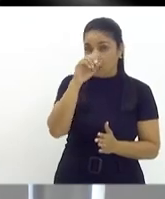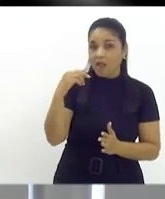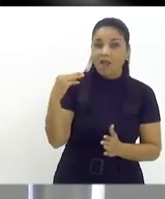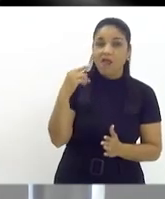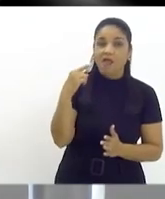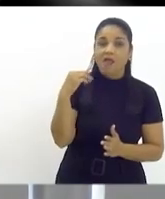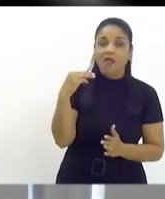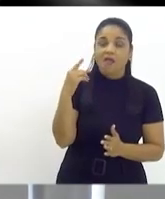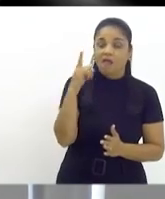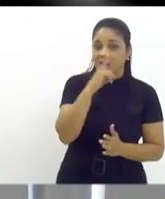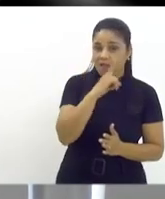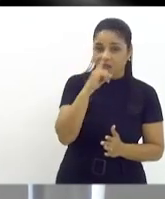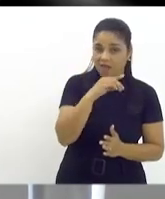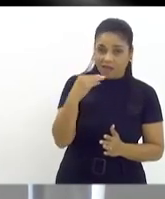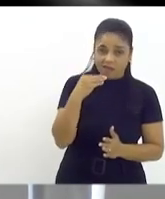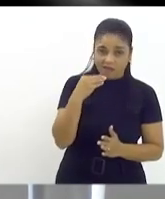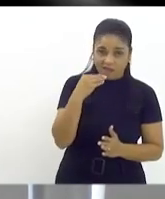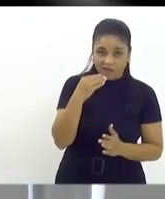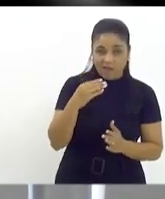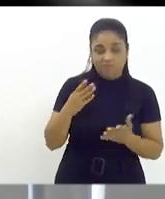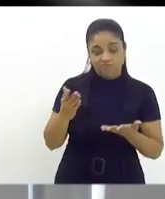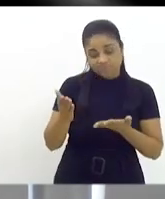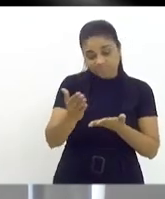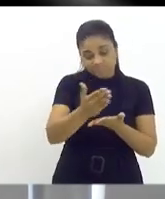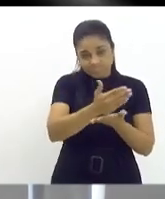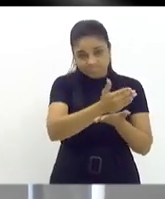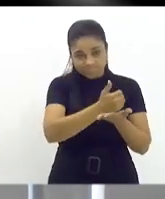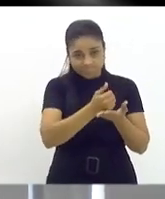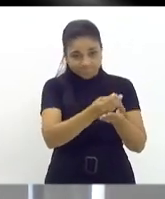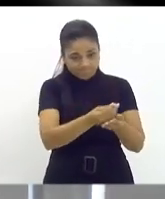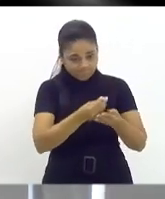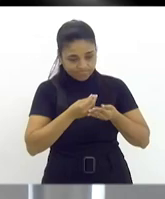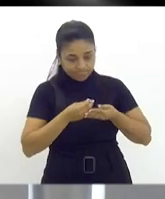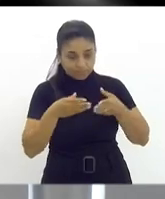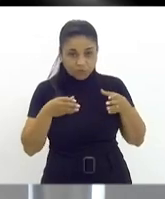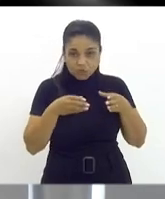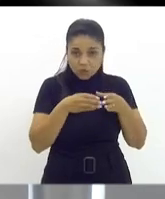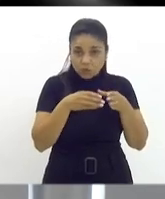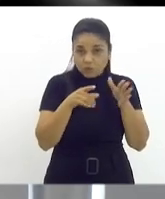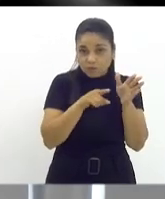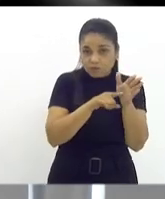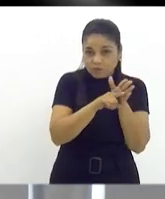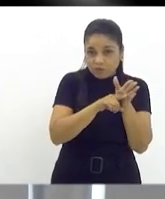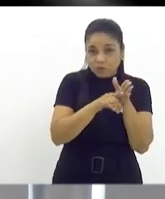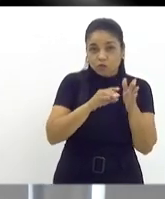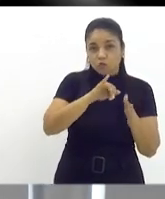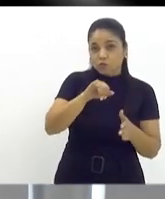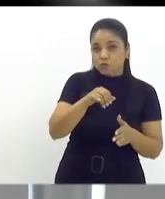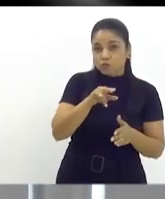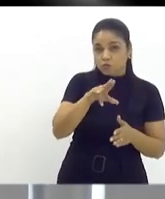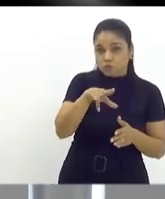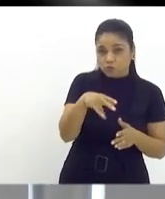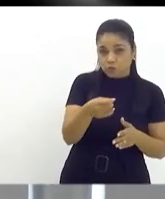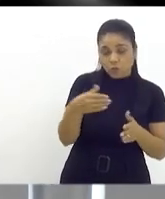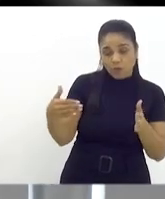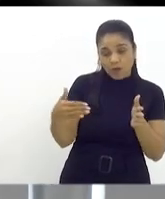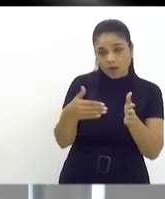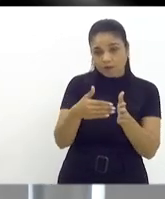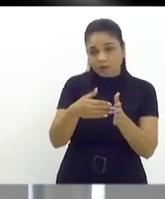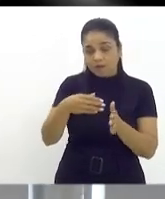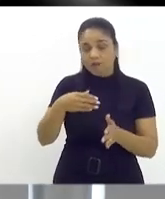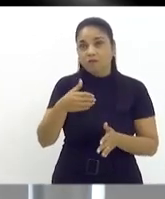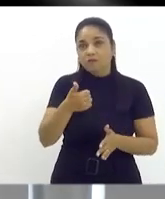Esse número é dentro do número que foi enviado para o nosso setor de pesquisa durante o período de junho de 2019 a março de